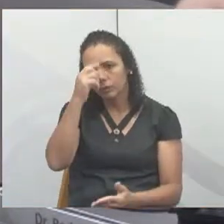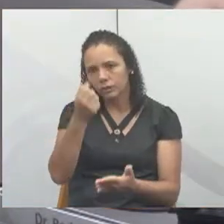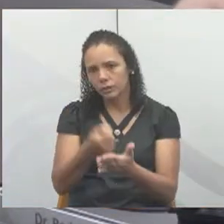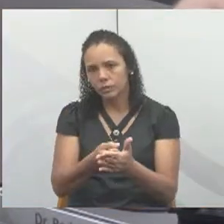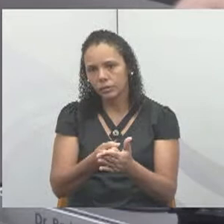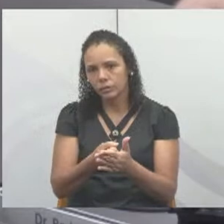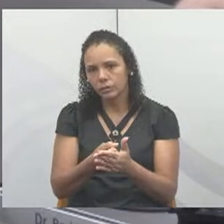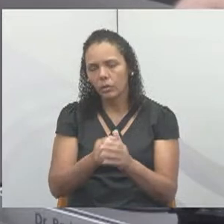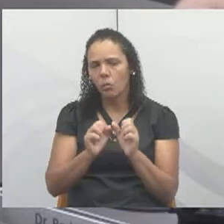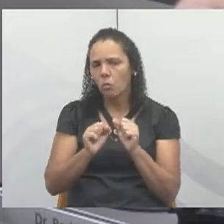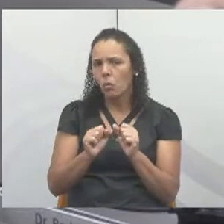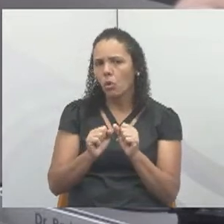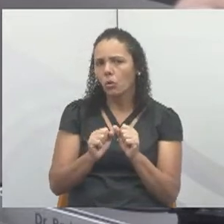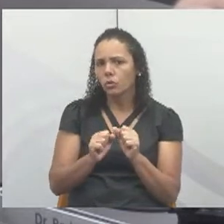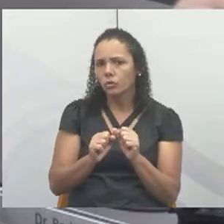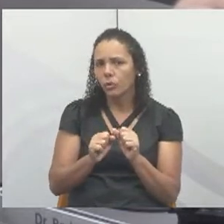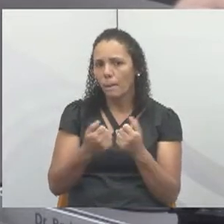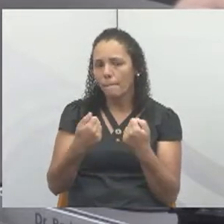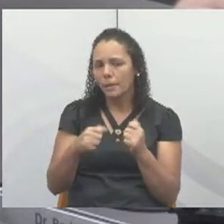novo? Não. A partir das